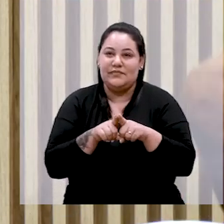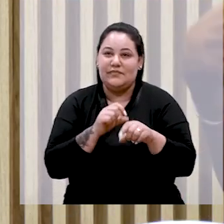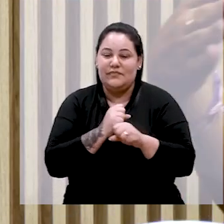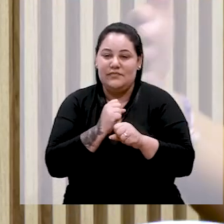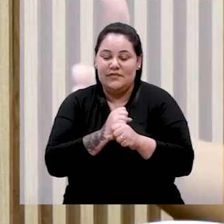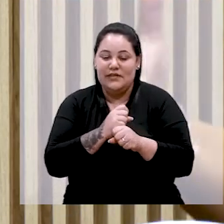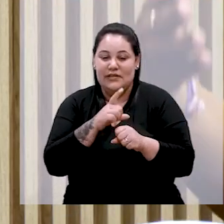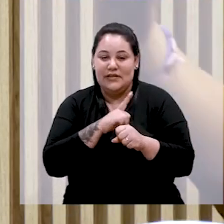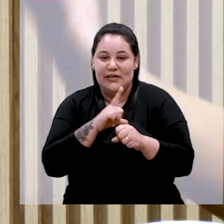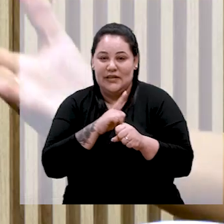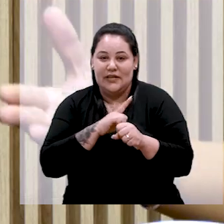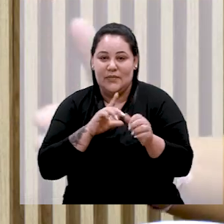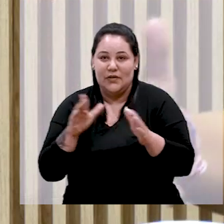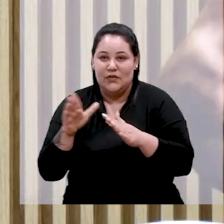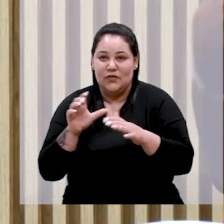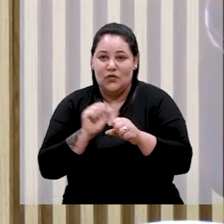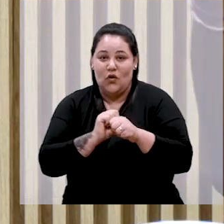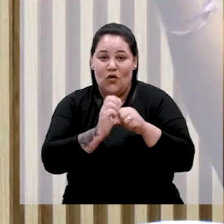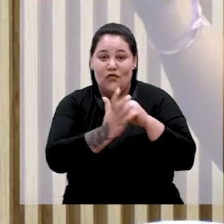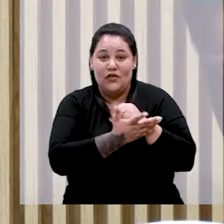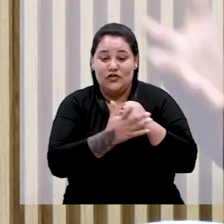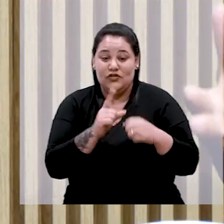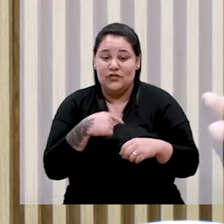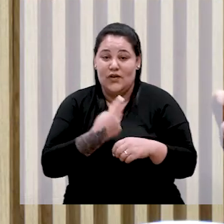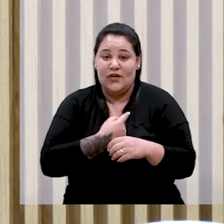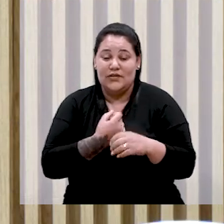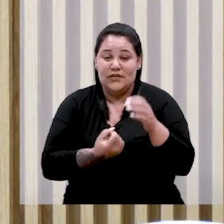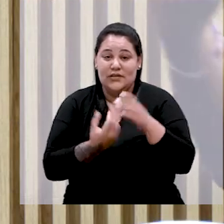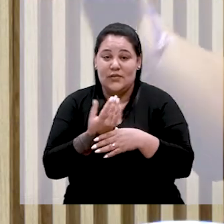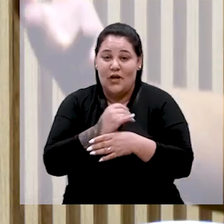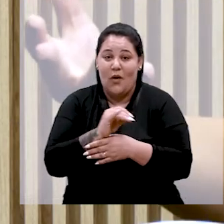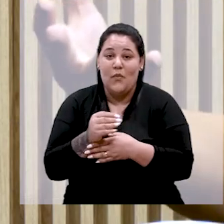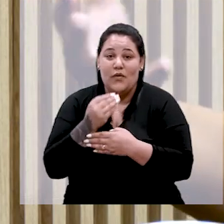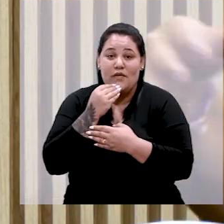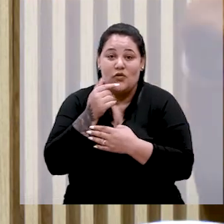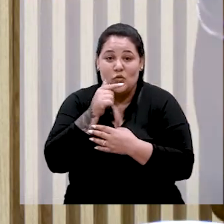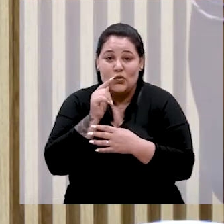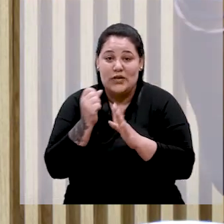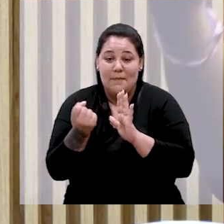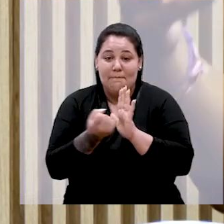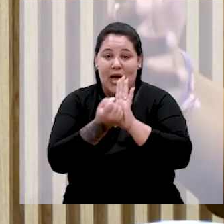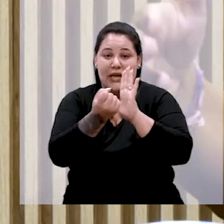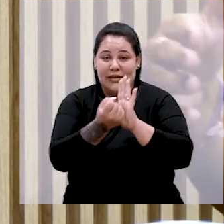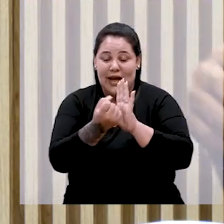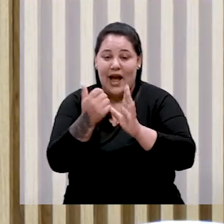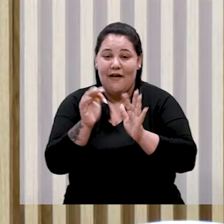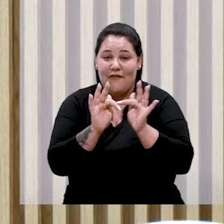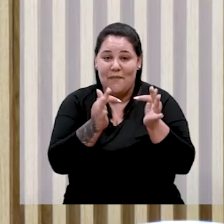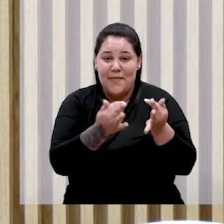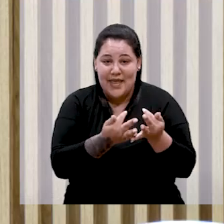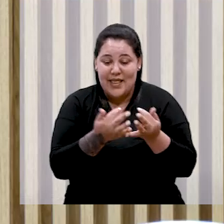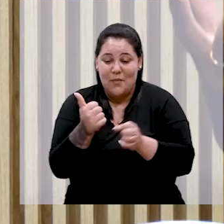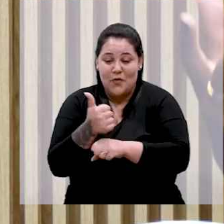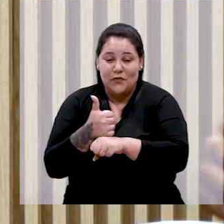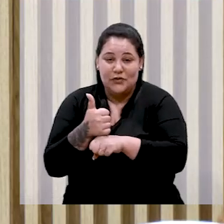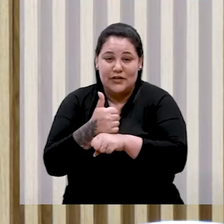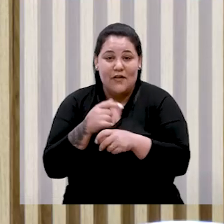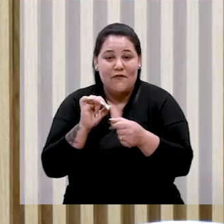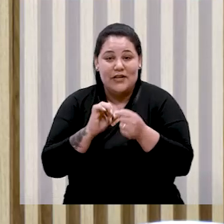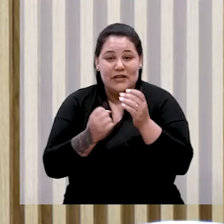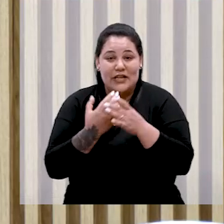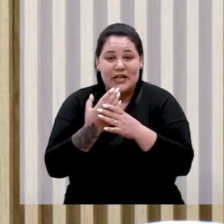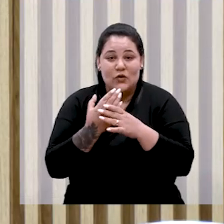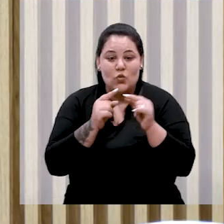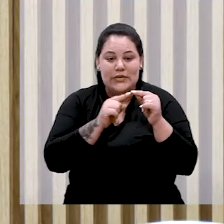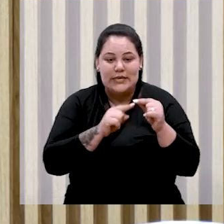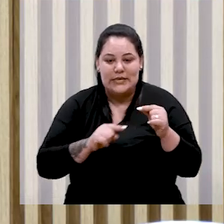legislatura... 2021. Isso, em tempos de pandemia, então nós criamos uma possibilidade de alcançar essas famílias, de alcançar os profissionais a partir de